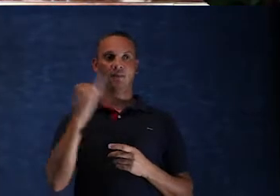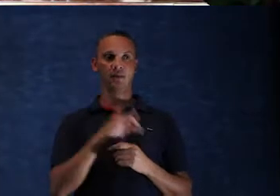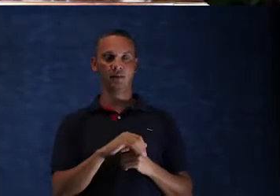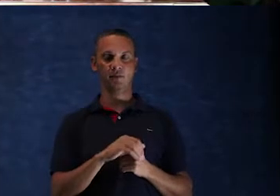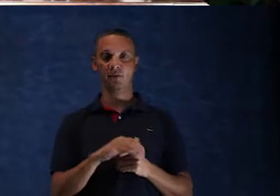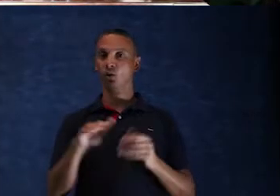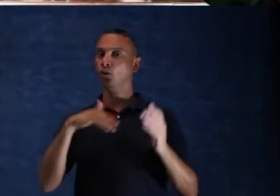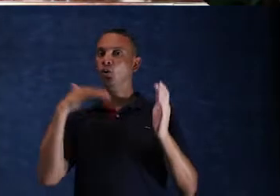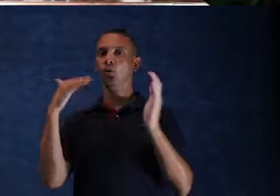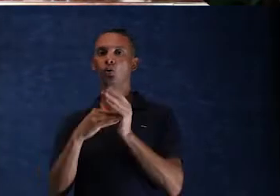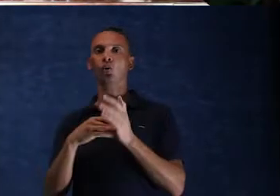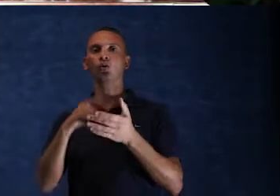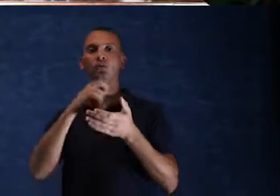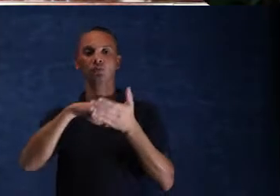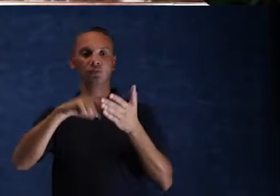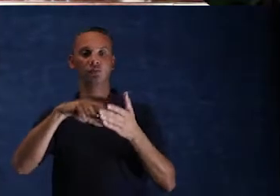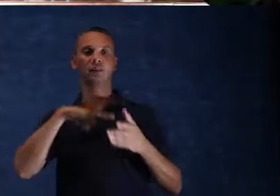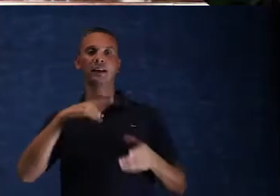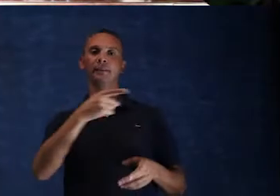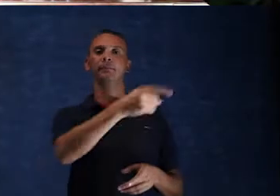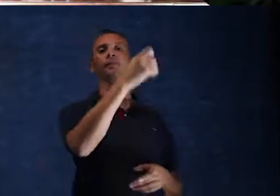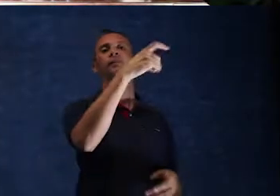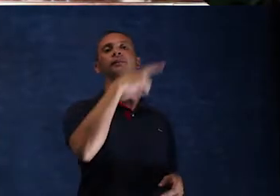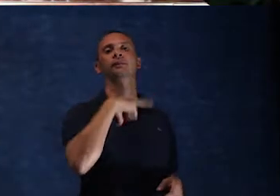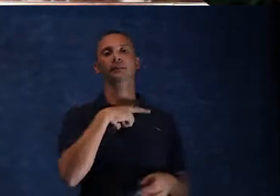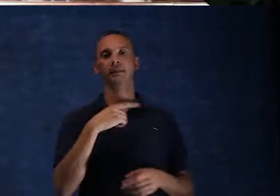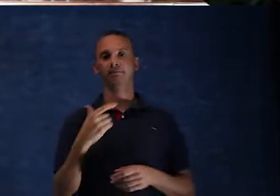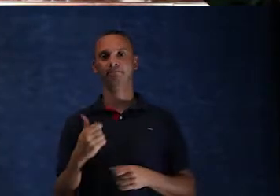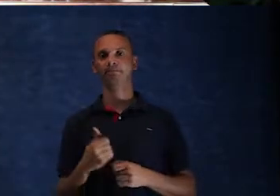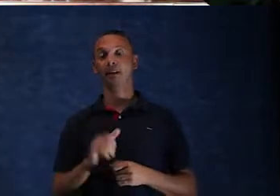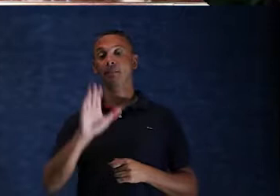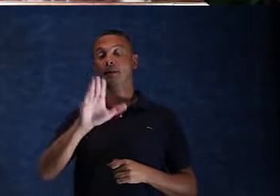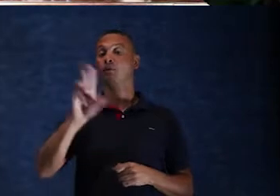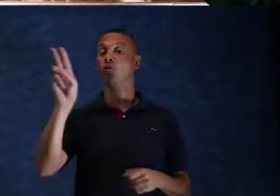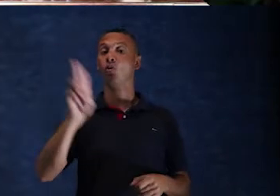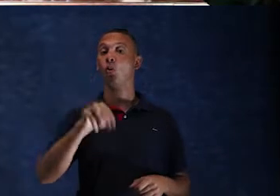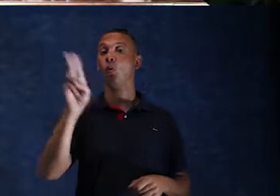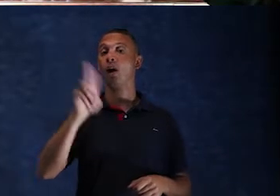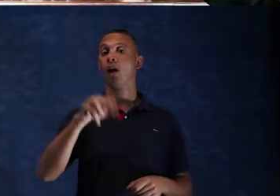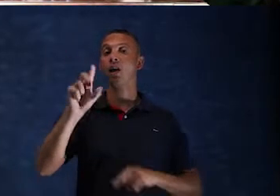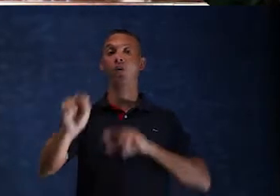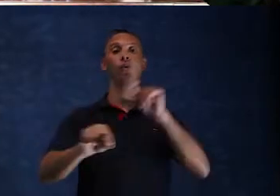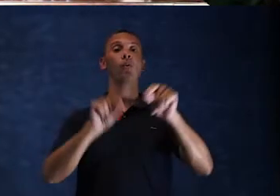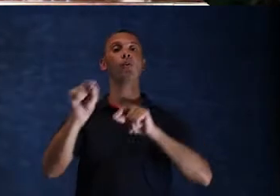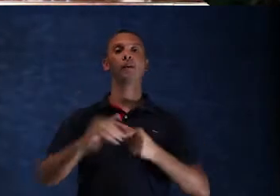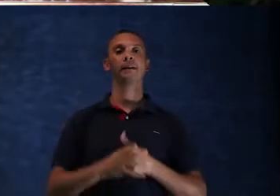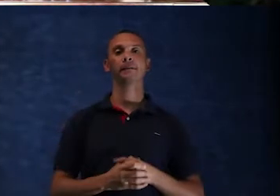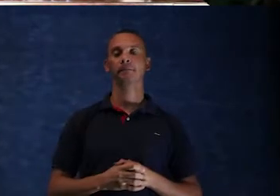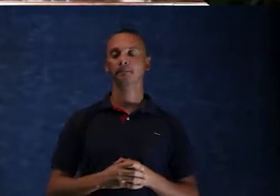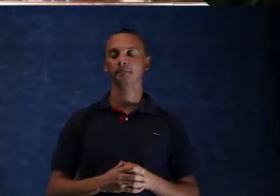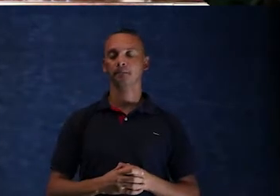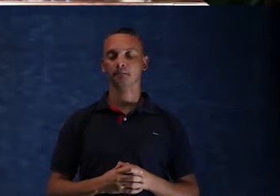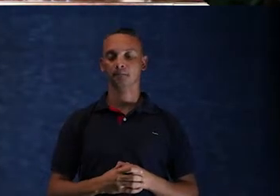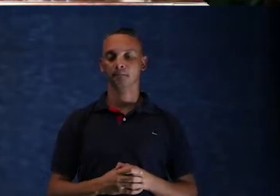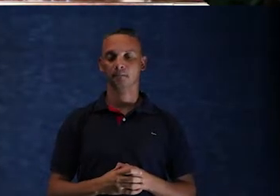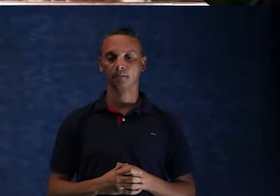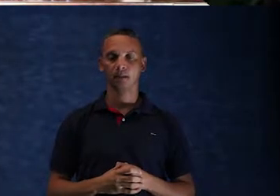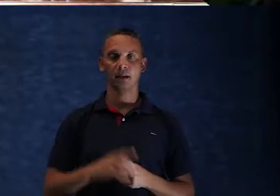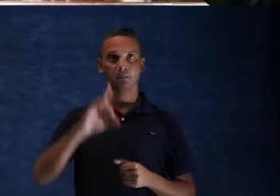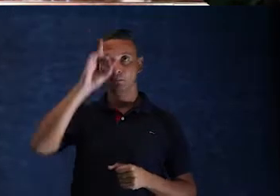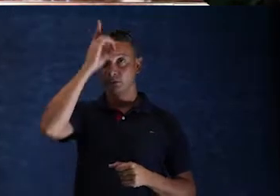Em todos eles há crimes, mas ela nunca fez